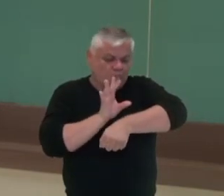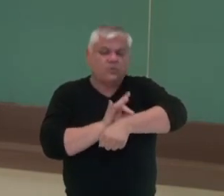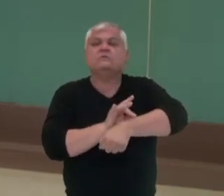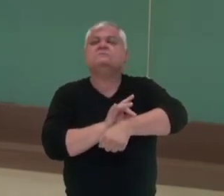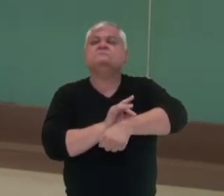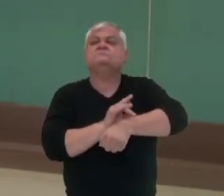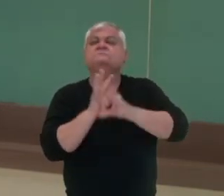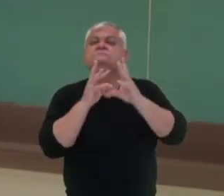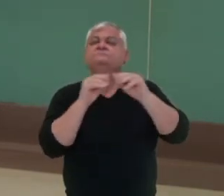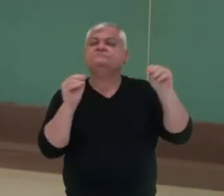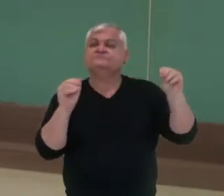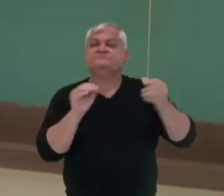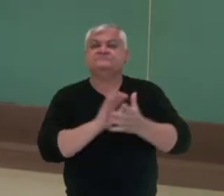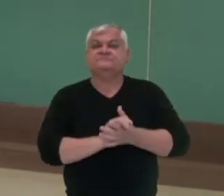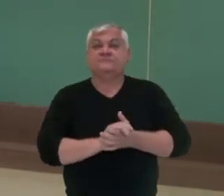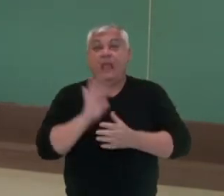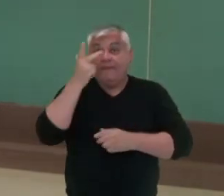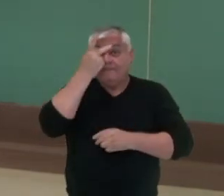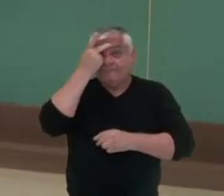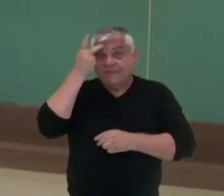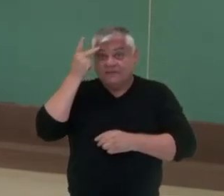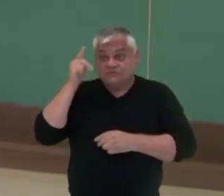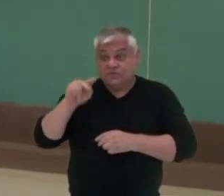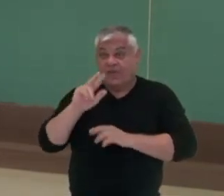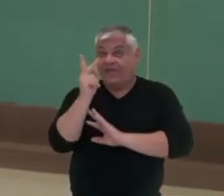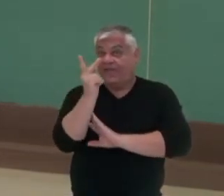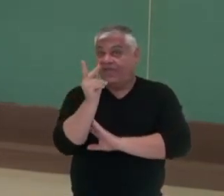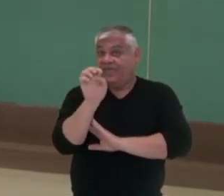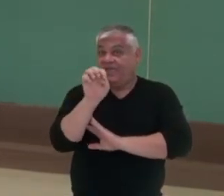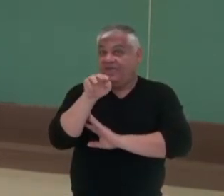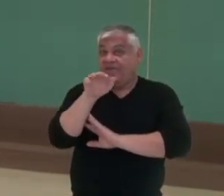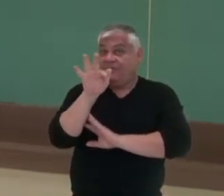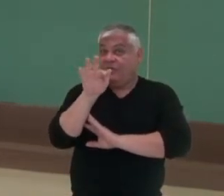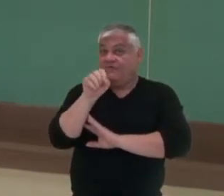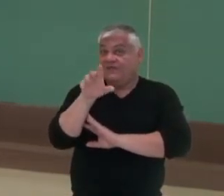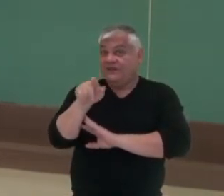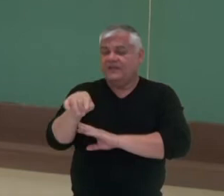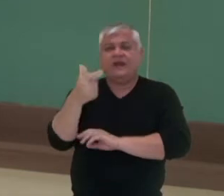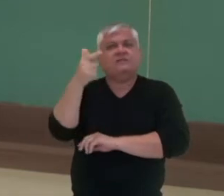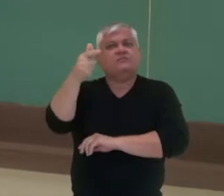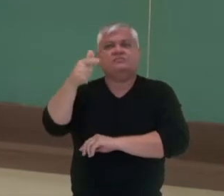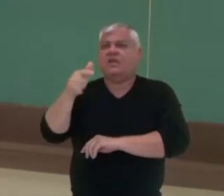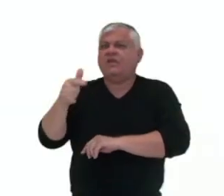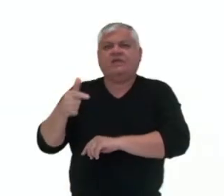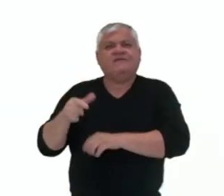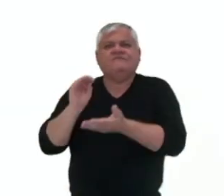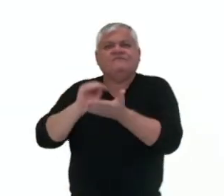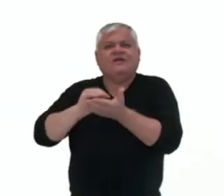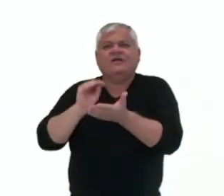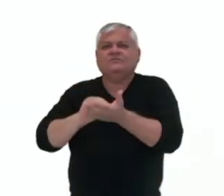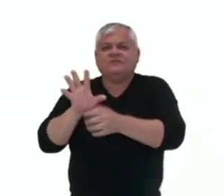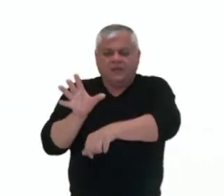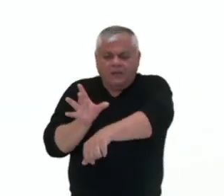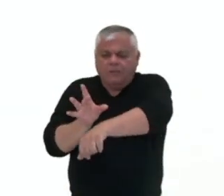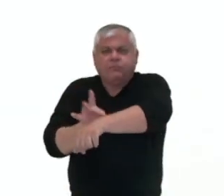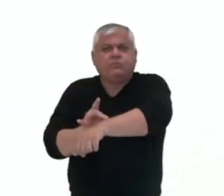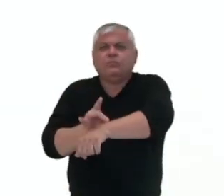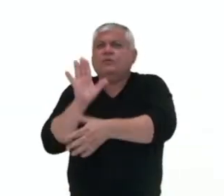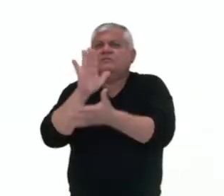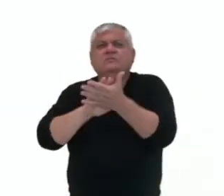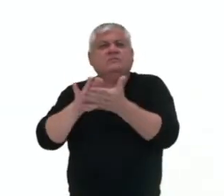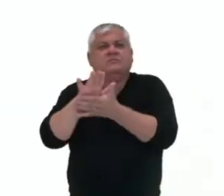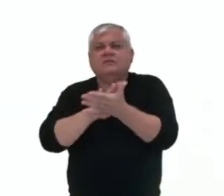coágulo. As pessoas que têm a hemofilia, elas não têm aquele fator que faz com que ele